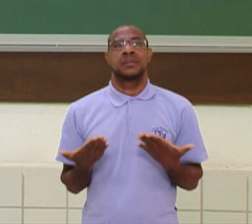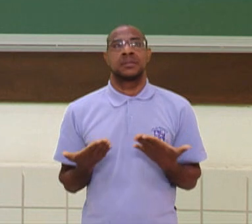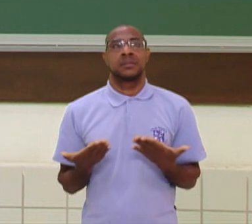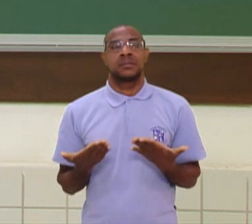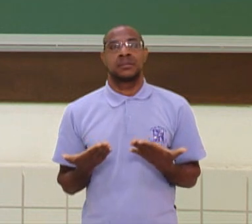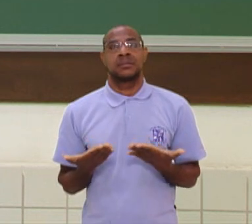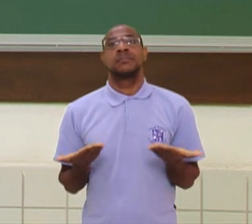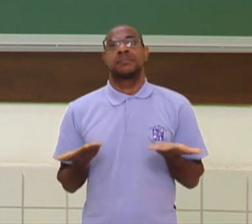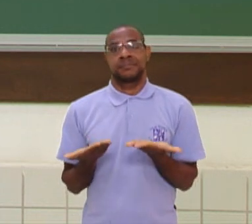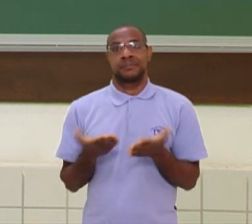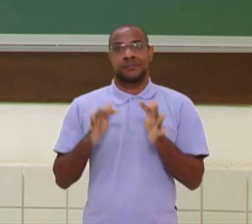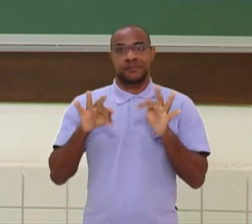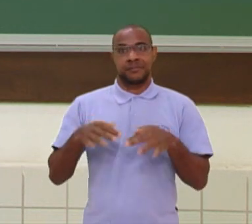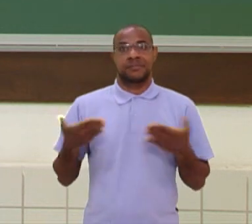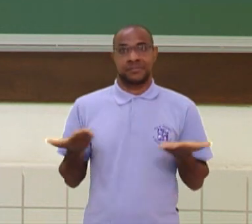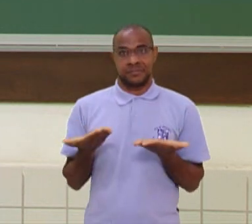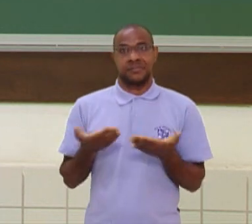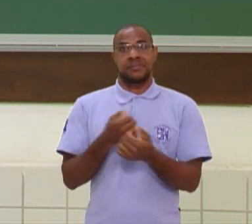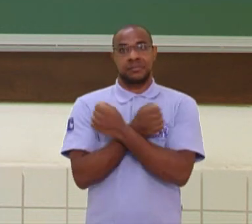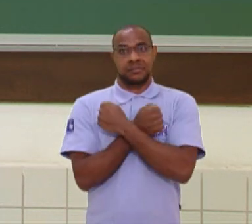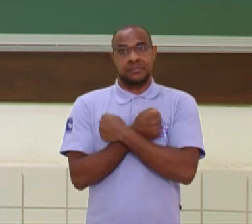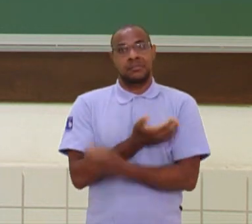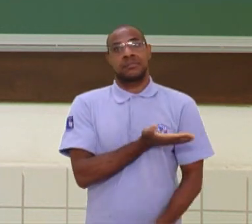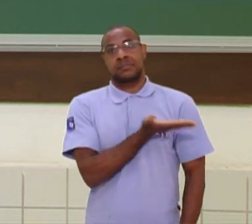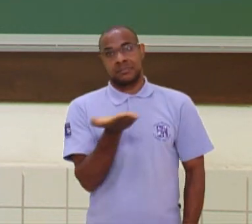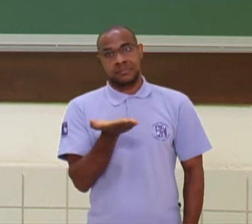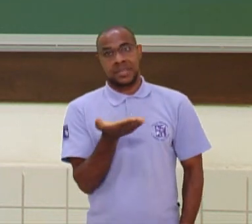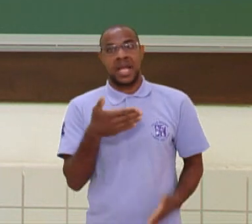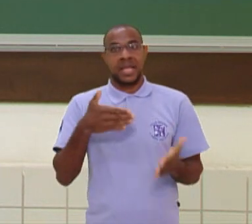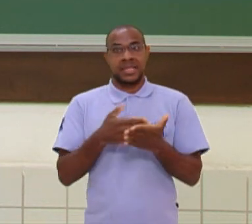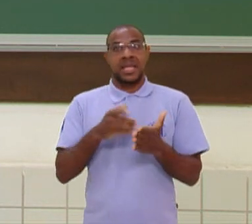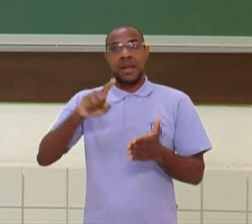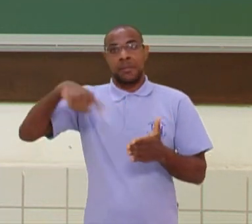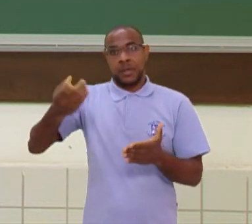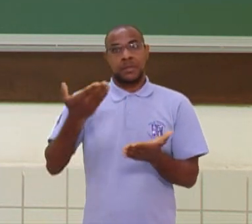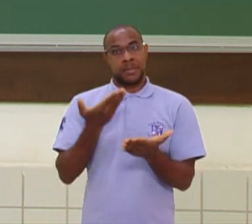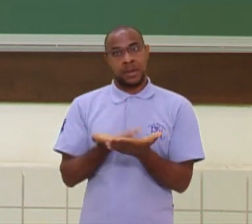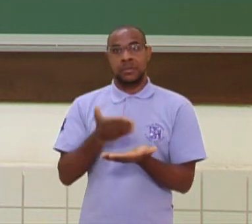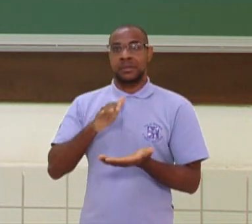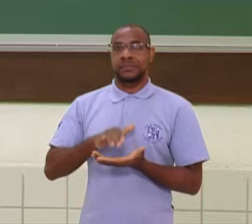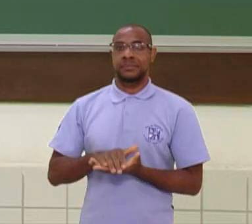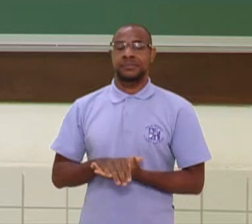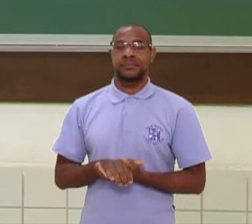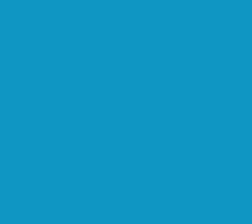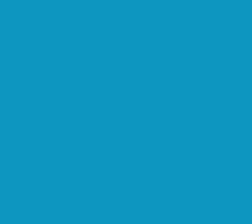Então, me despeço aqui dessa aula, um grande abraço para vocês e nos vemos então na nossa próxima aula.